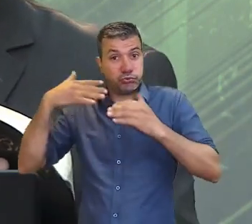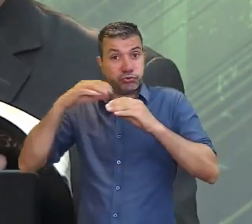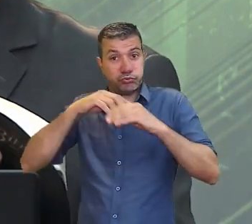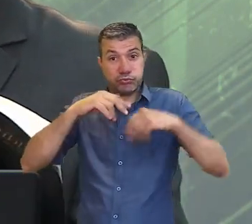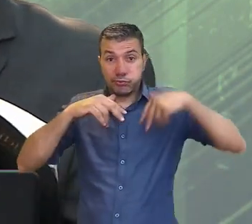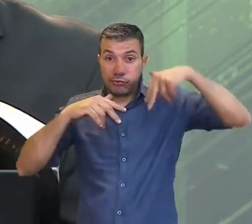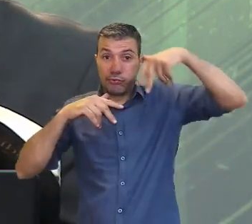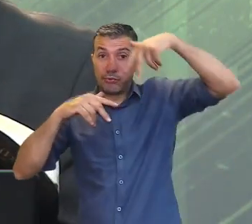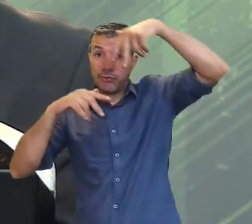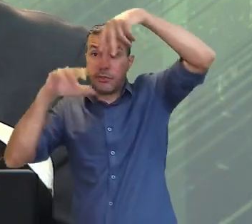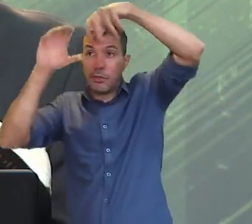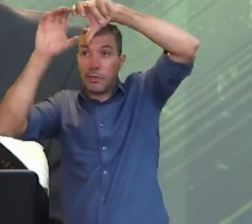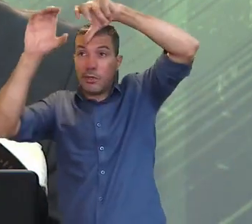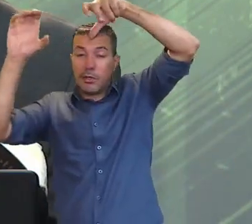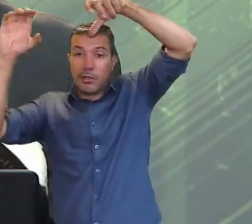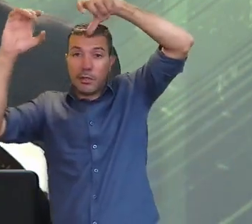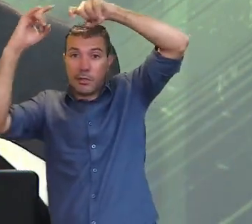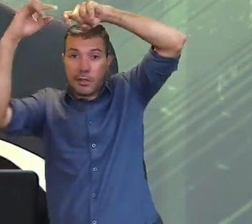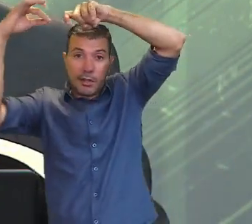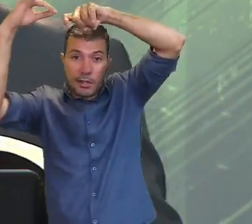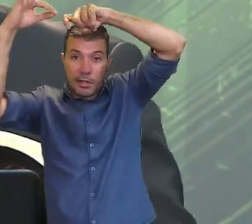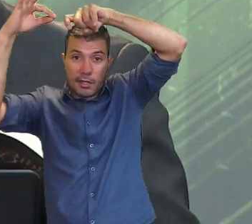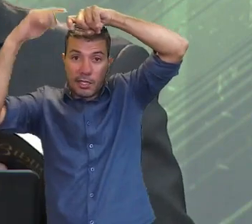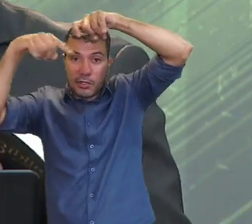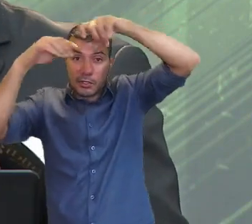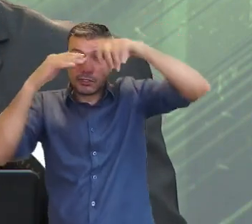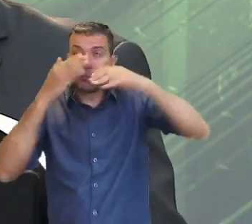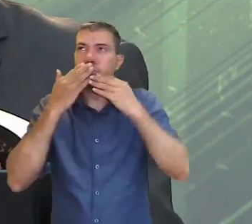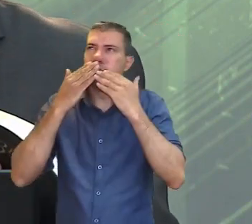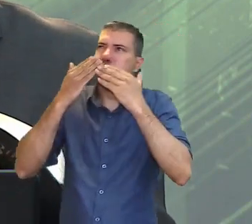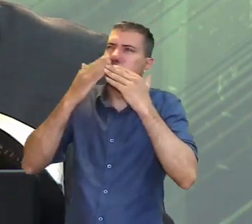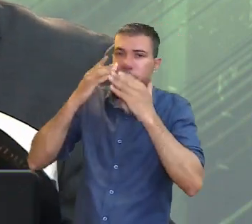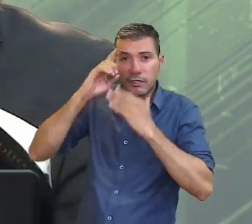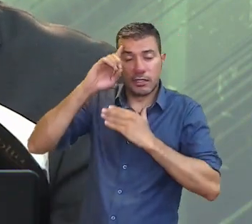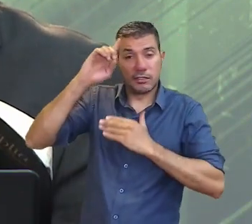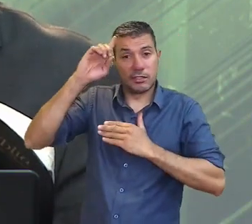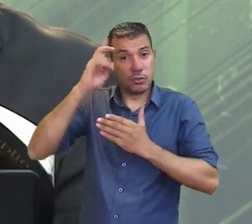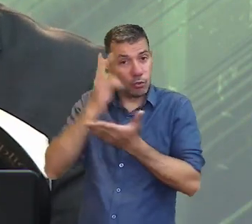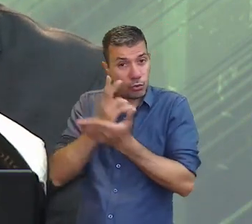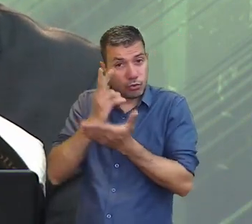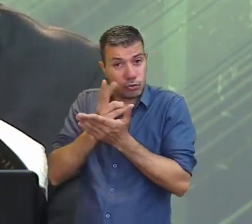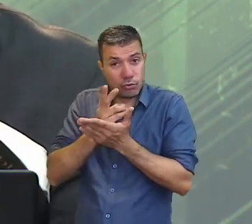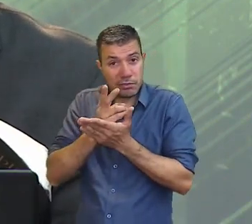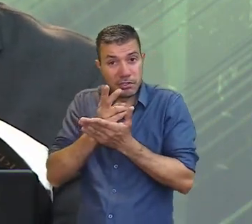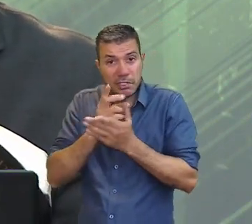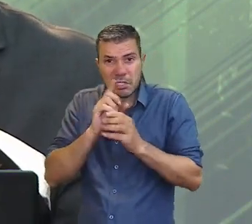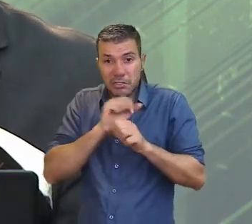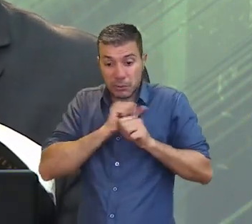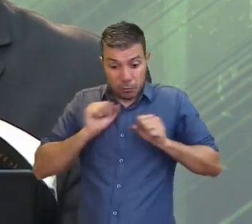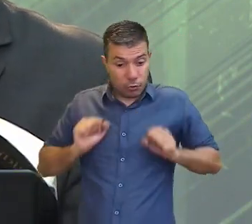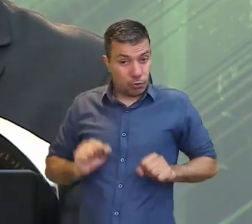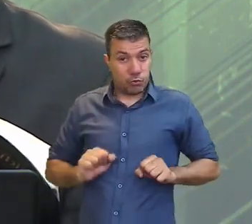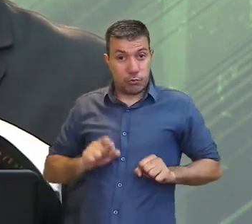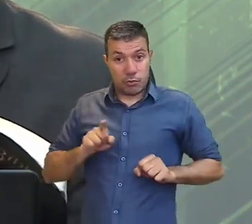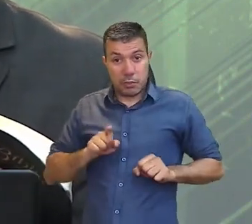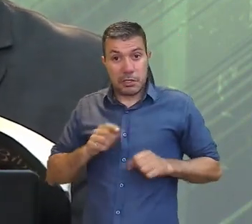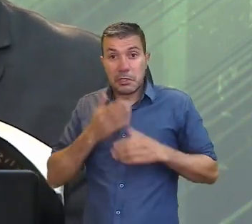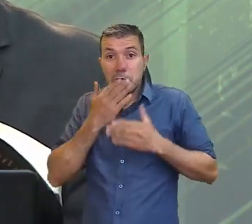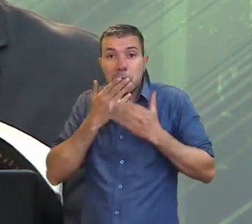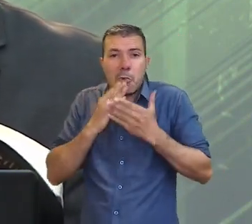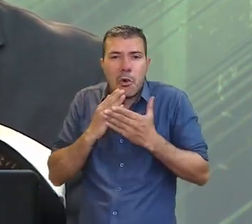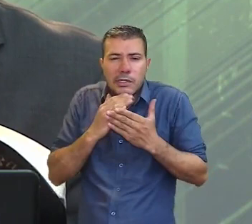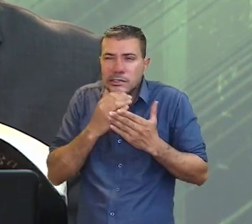céus, conservemos firmes a nossa confissão. E aqui continua, porque não temos sumo sacerdote que não